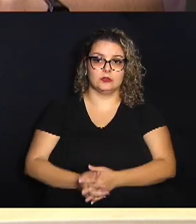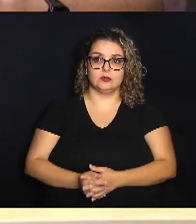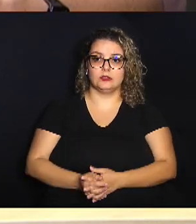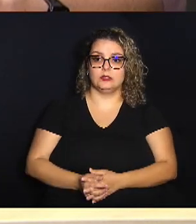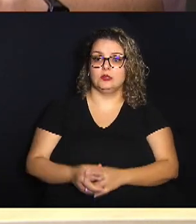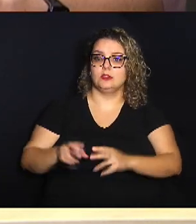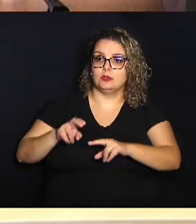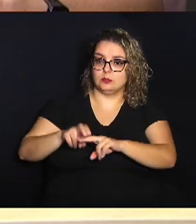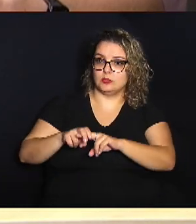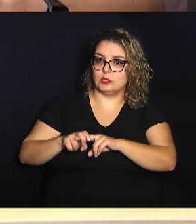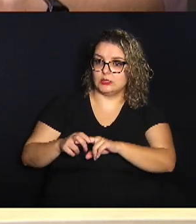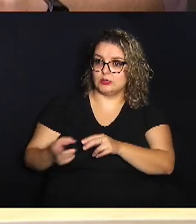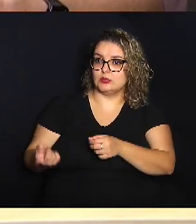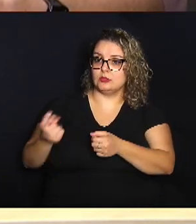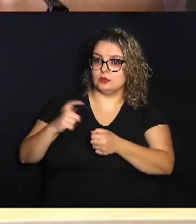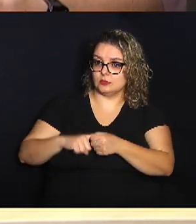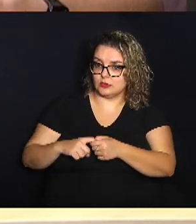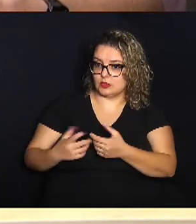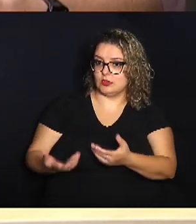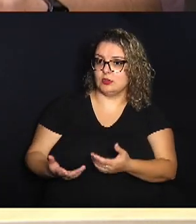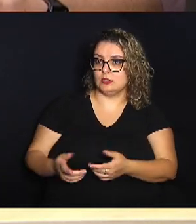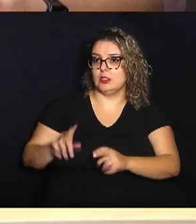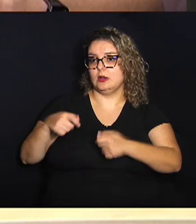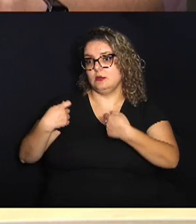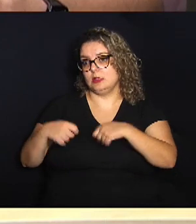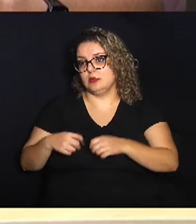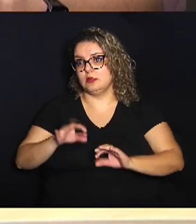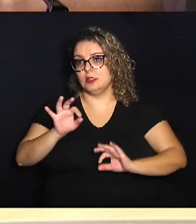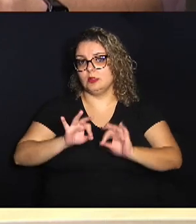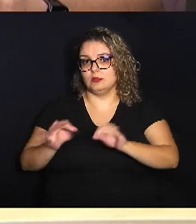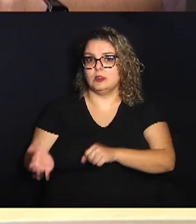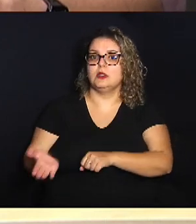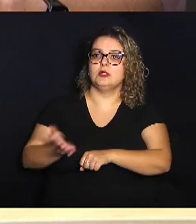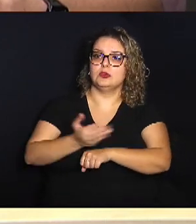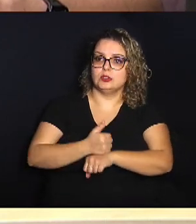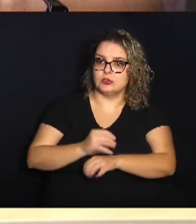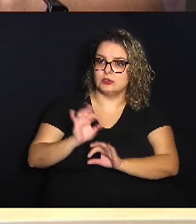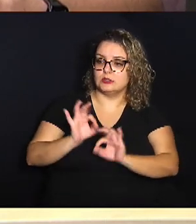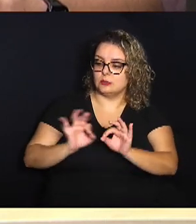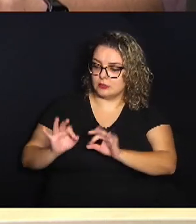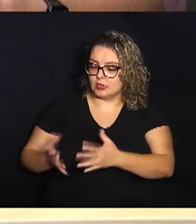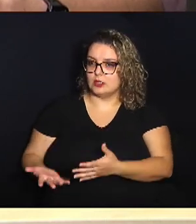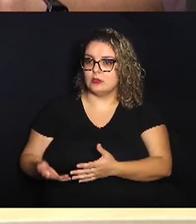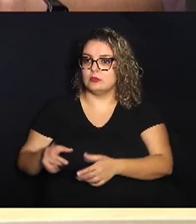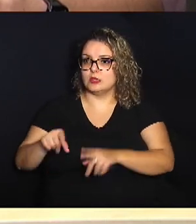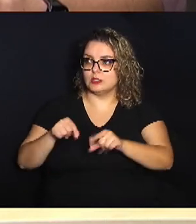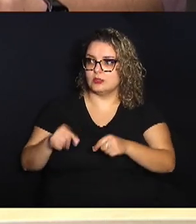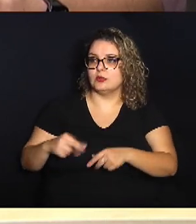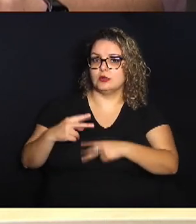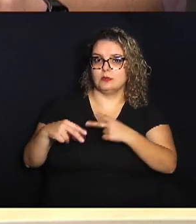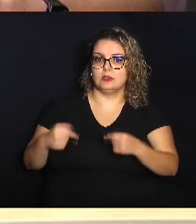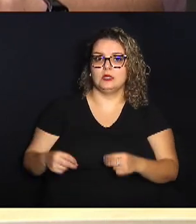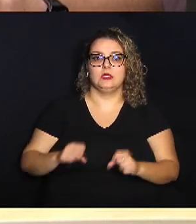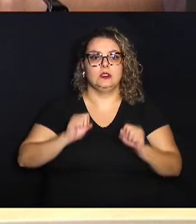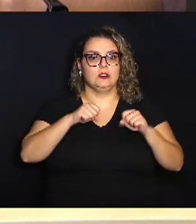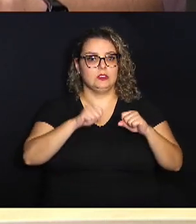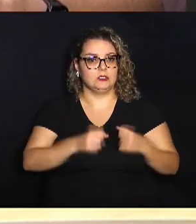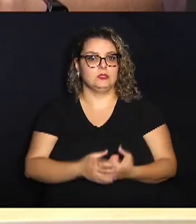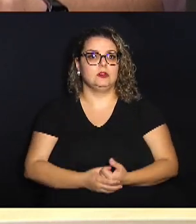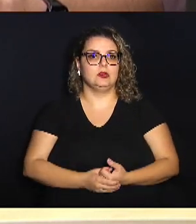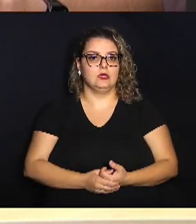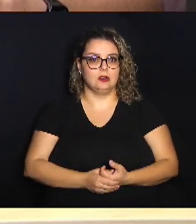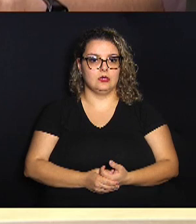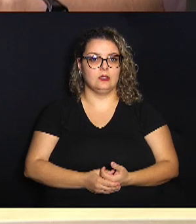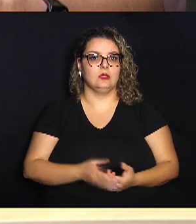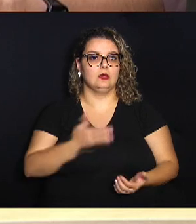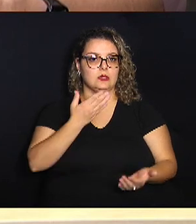isso que a gente volta ao ponto que é necessário fazer um planejamento, se programar para escolher o presente. Sim. Senão, você